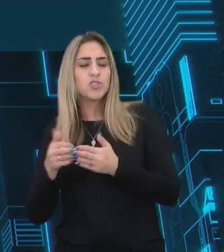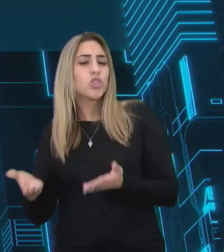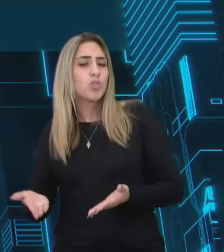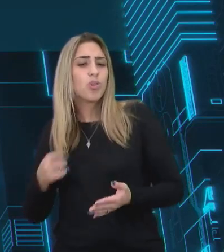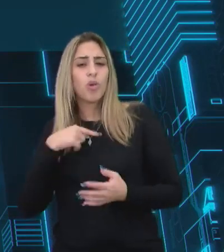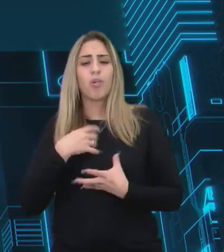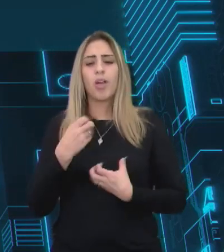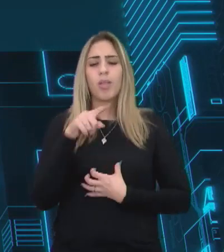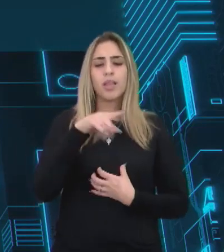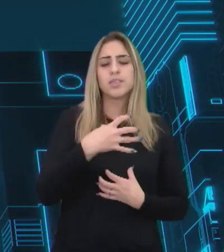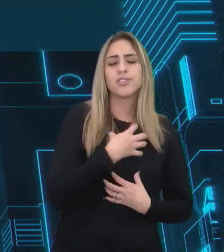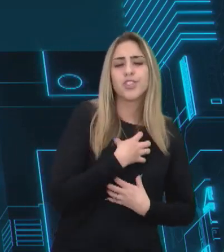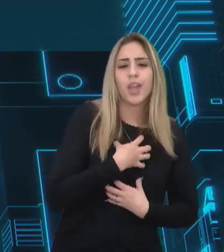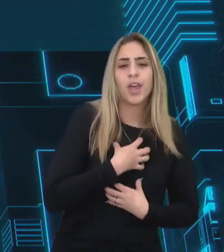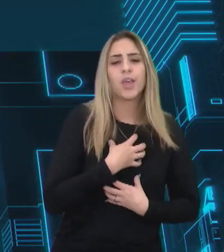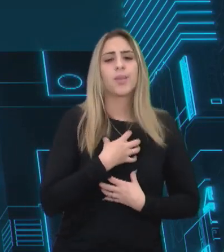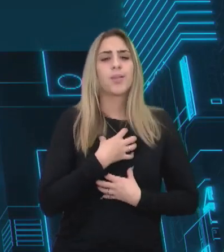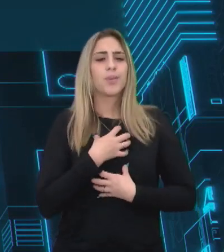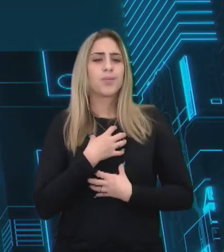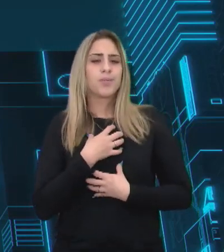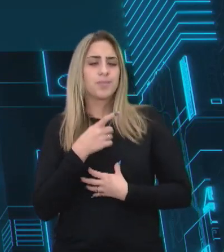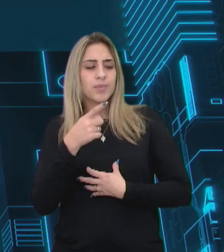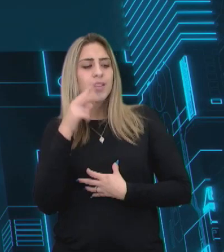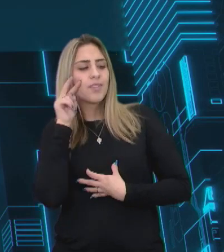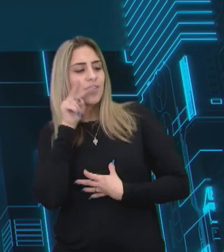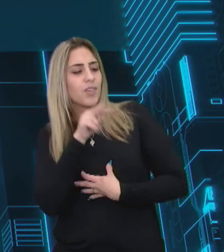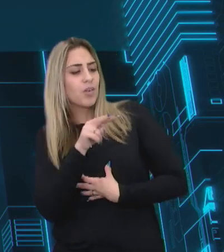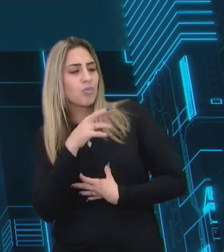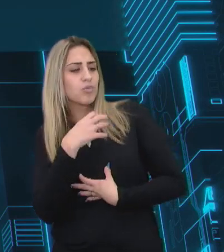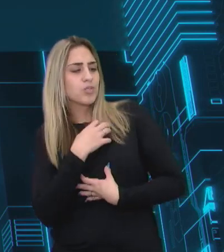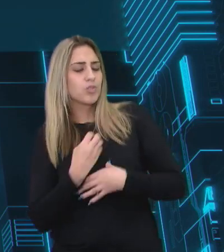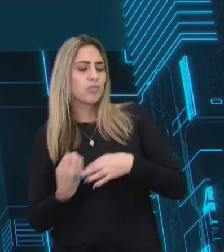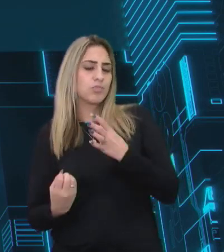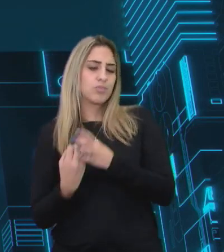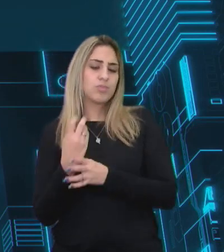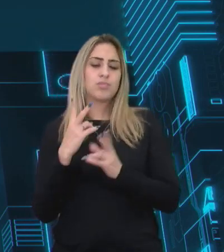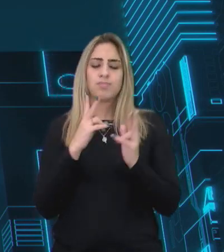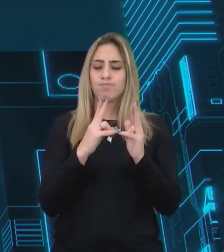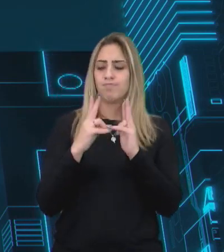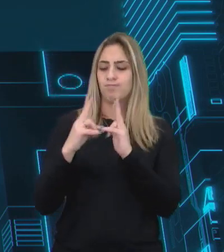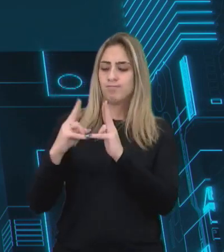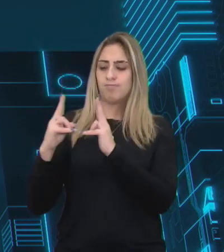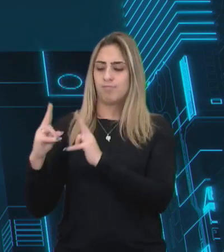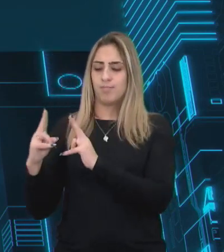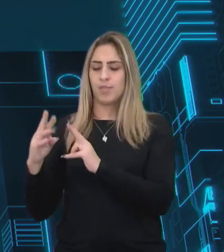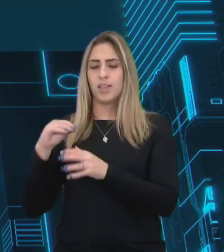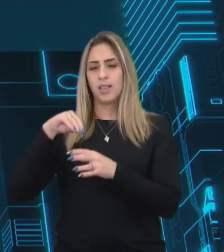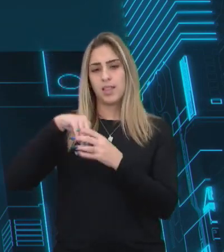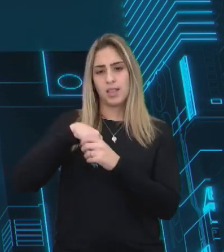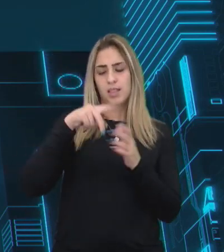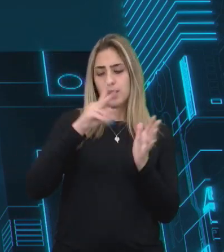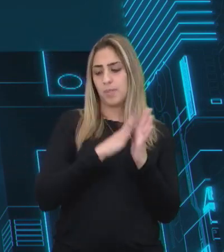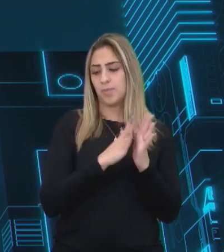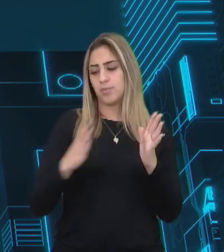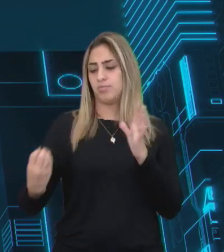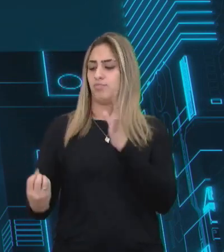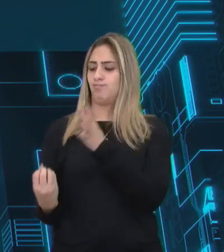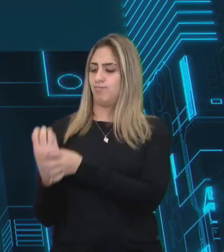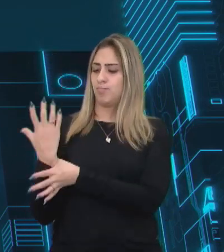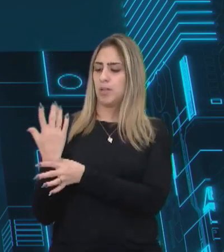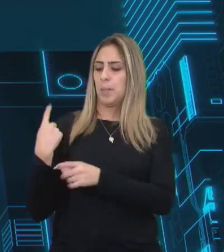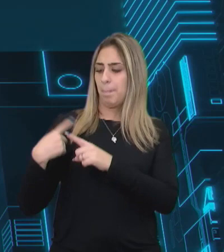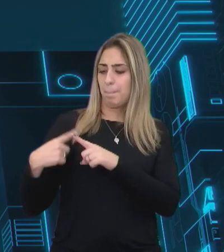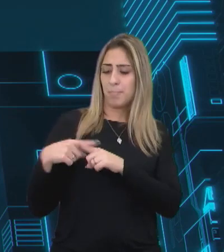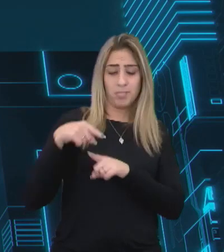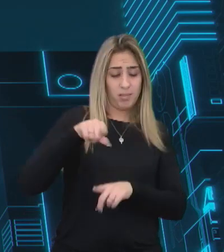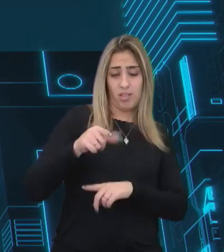desta forma, dessa outra forma. Ele traz um olhar criativo, ele traz todo um recorte dentro do seu processo de criação, porque